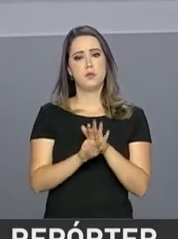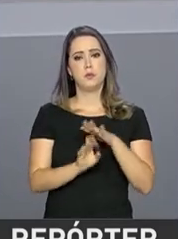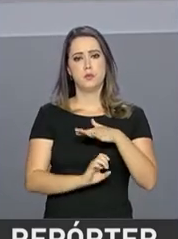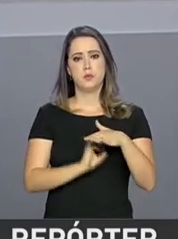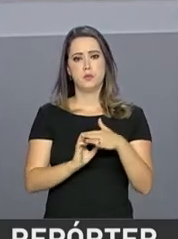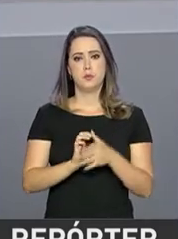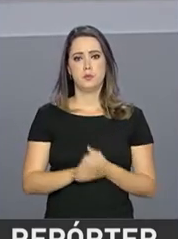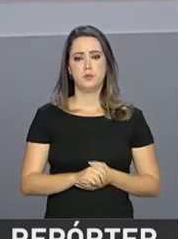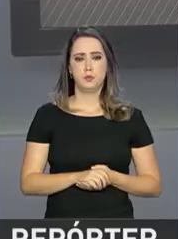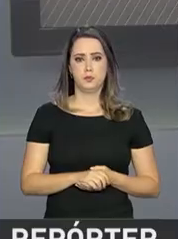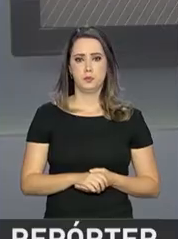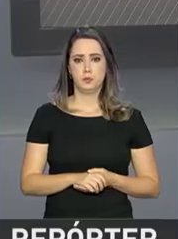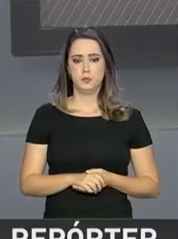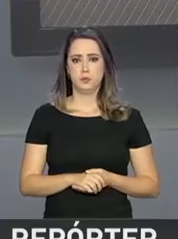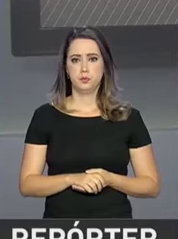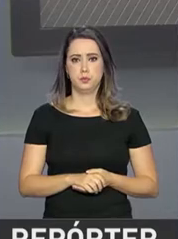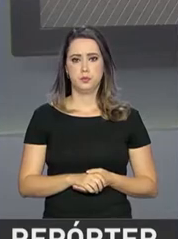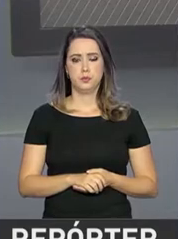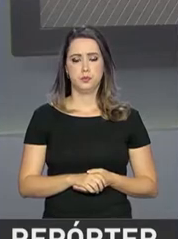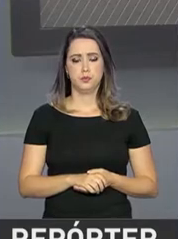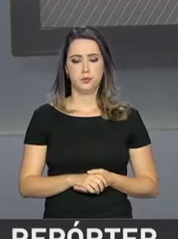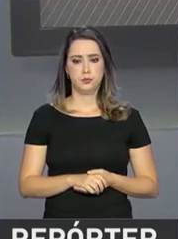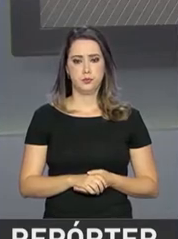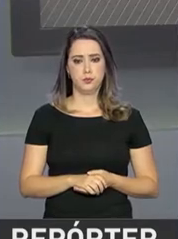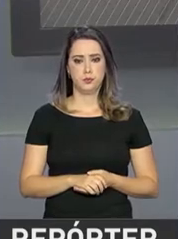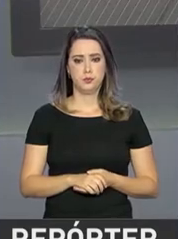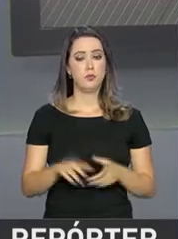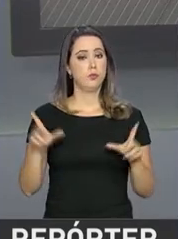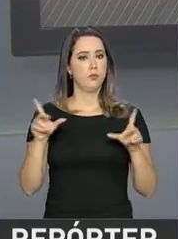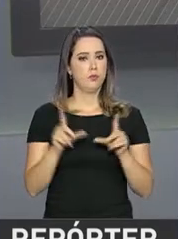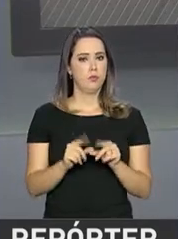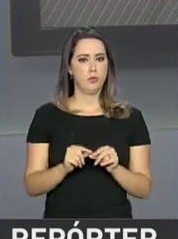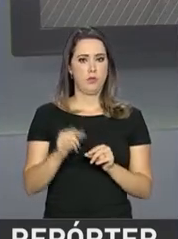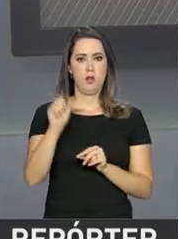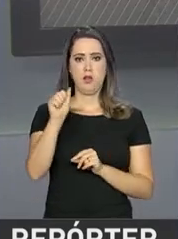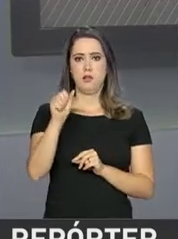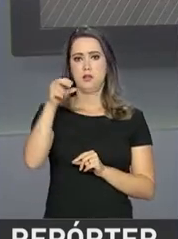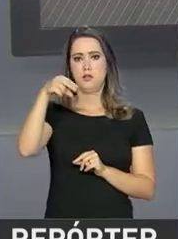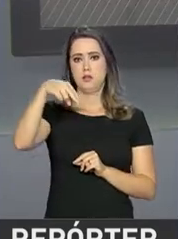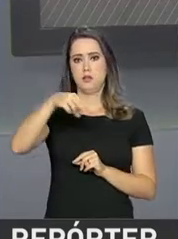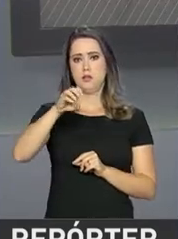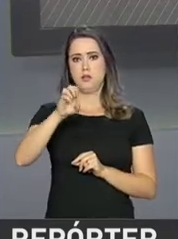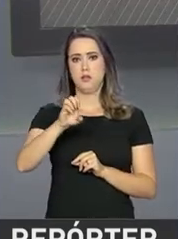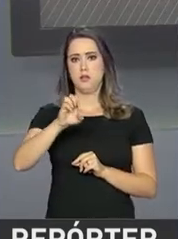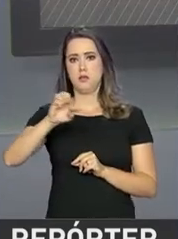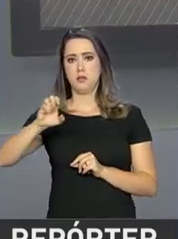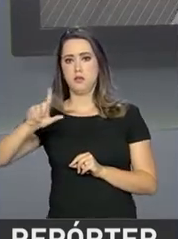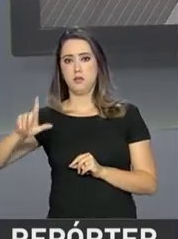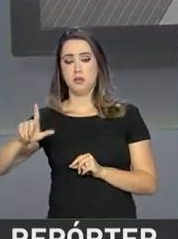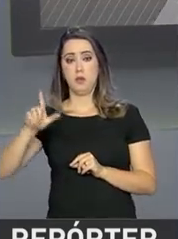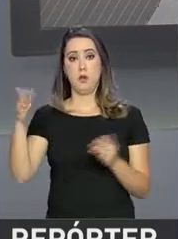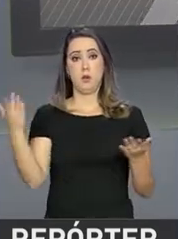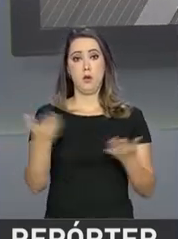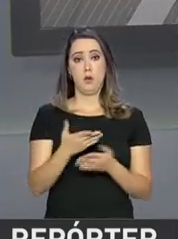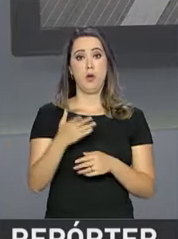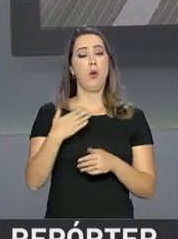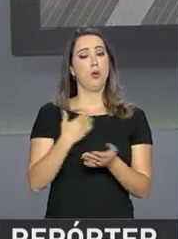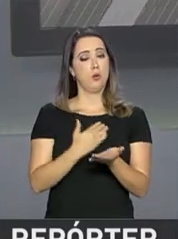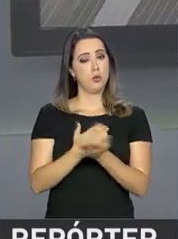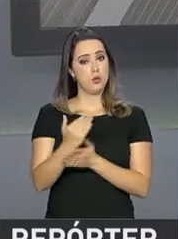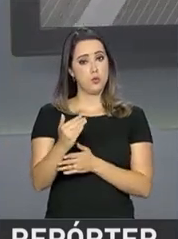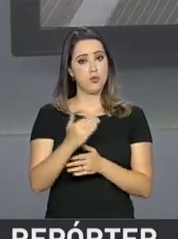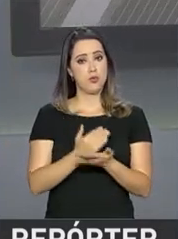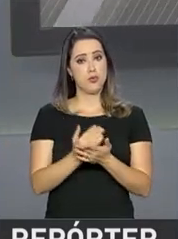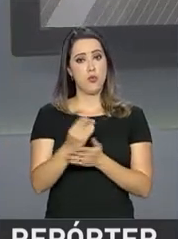operadoras a agência nacional de energia elétrica annel mantém a bandeira vermelha patamar 2 nas contas de luz